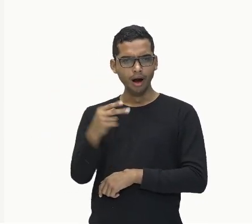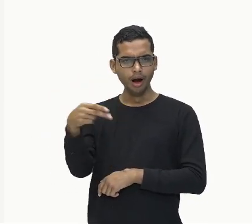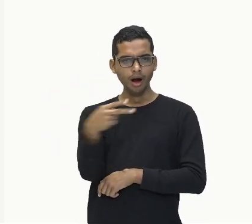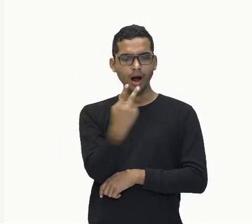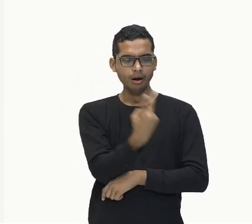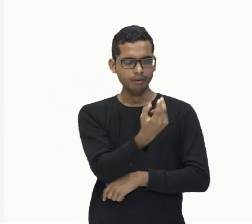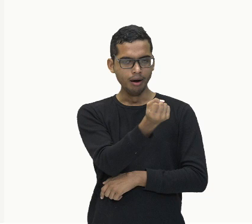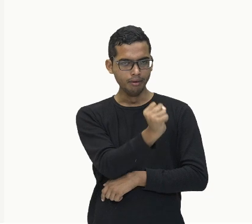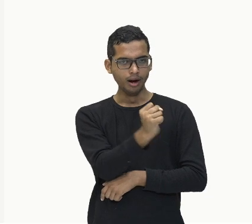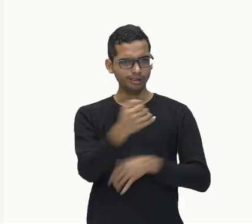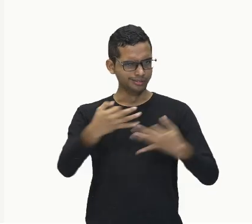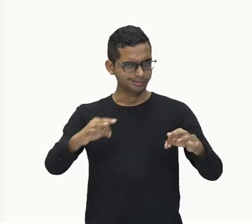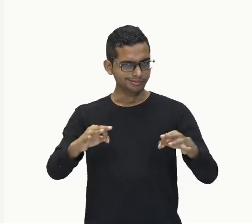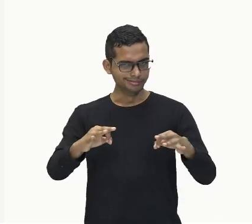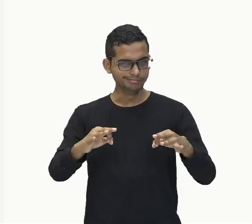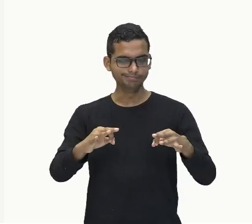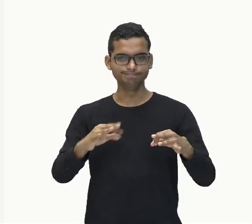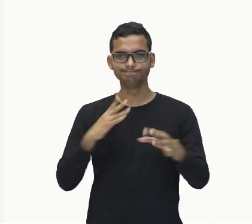igual a 28.